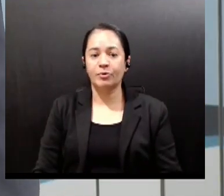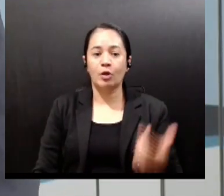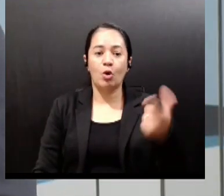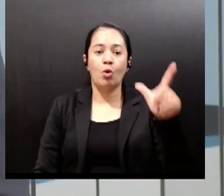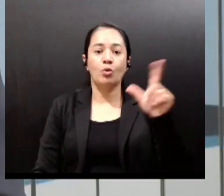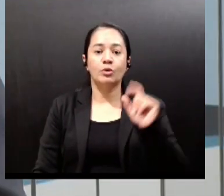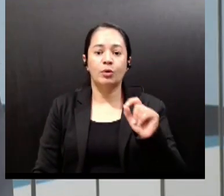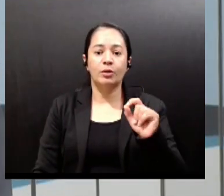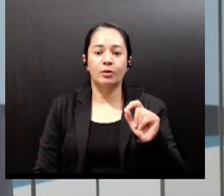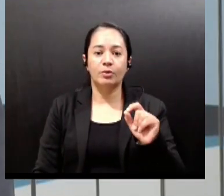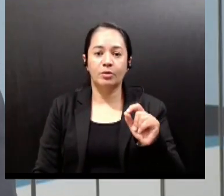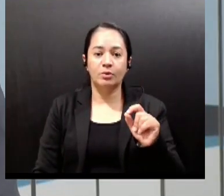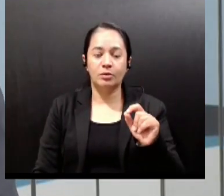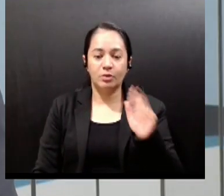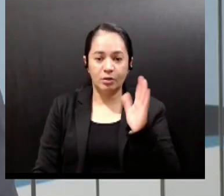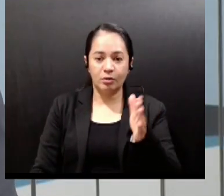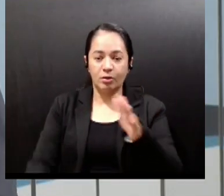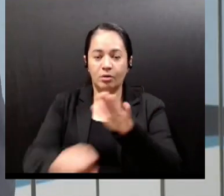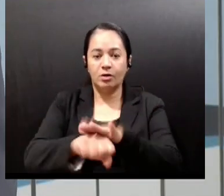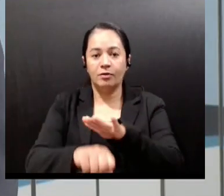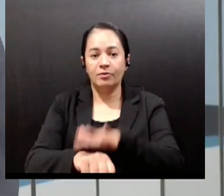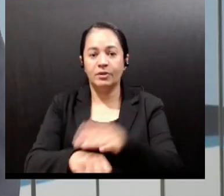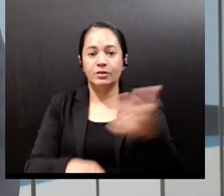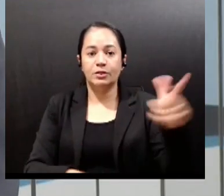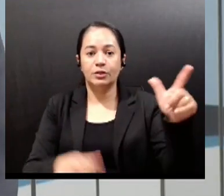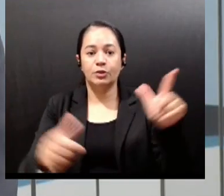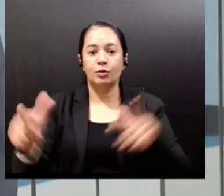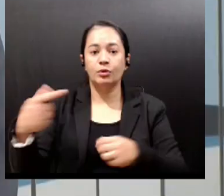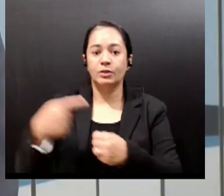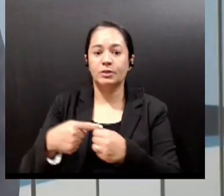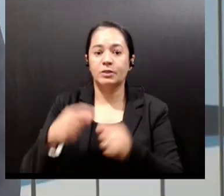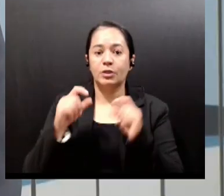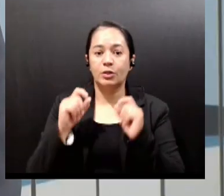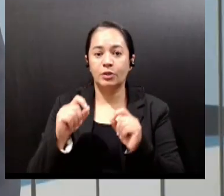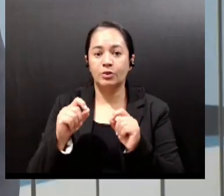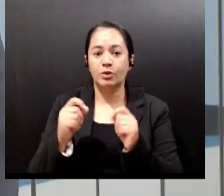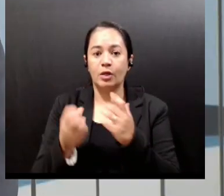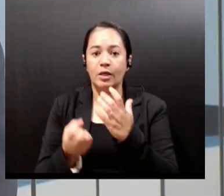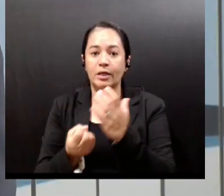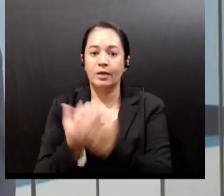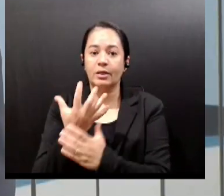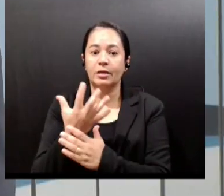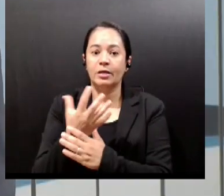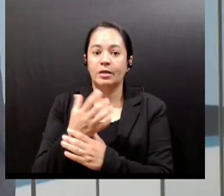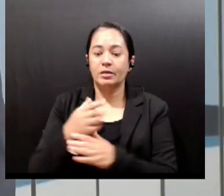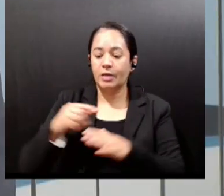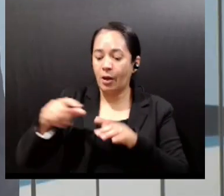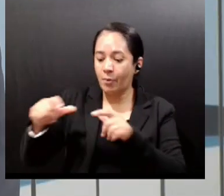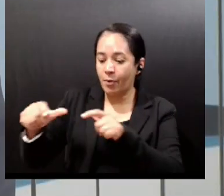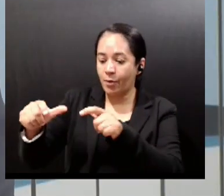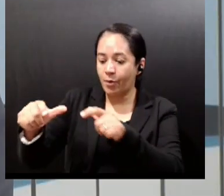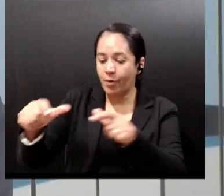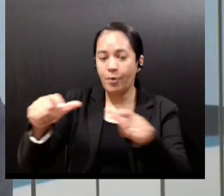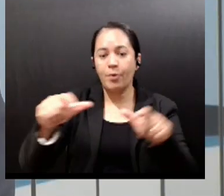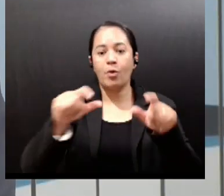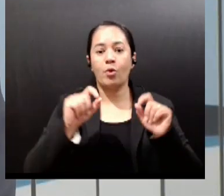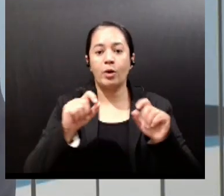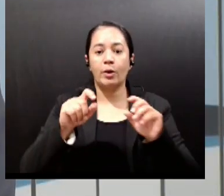é feito em outras cidades é criar também zonas onde pode